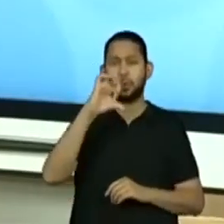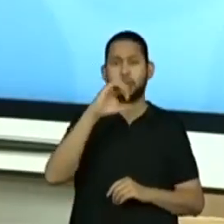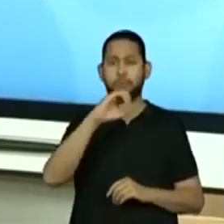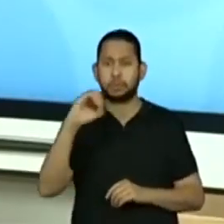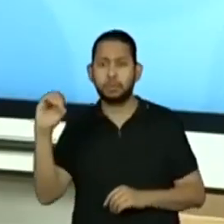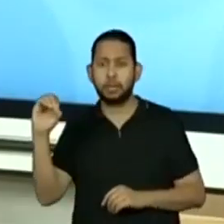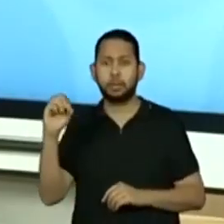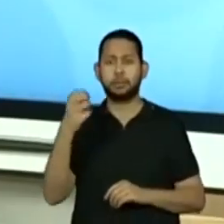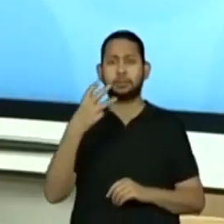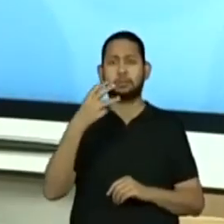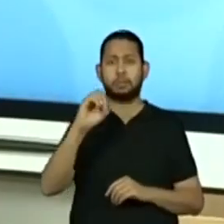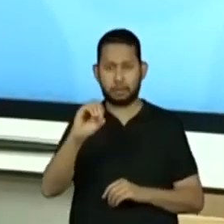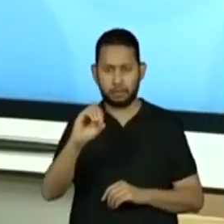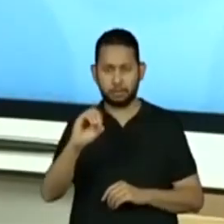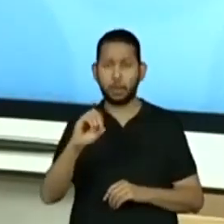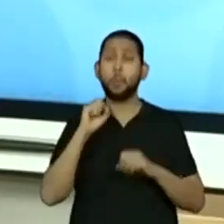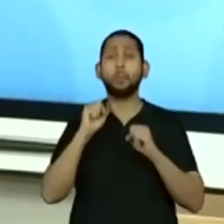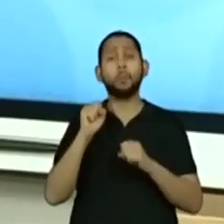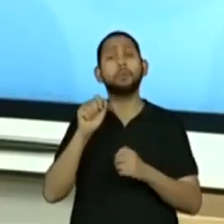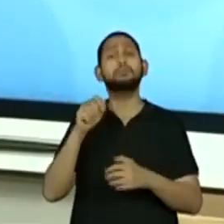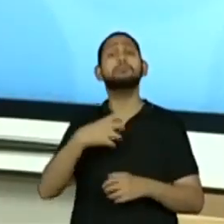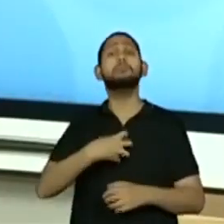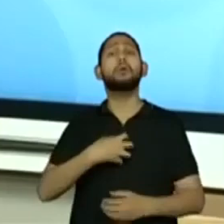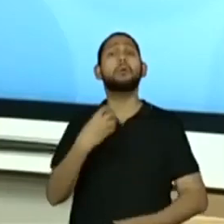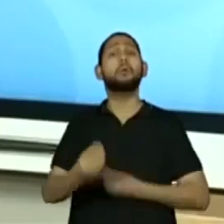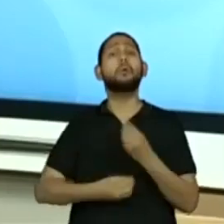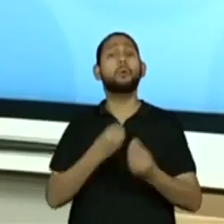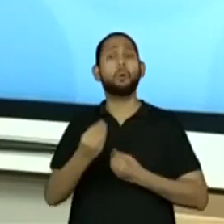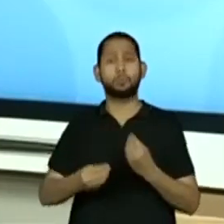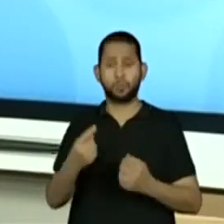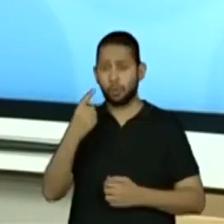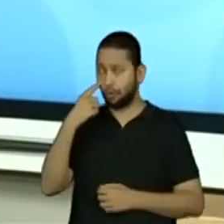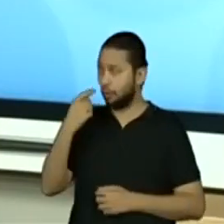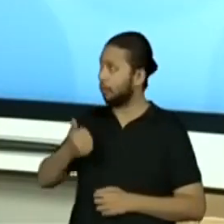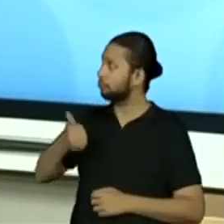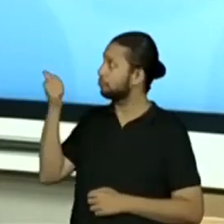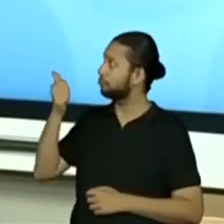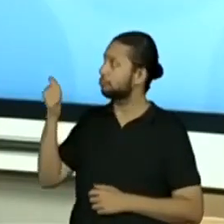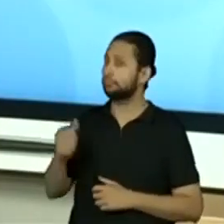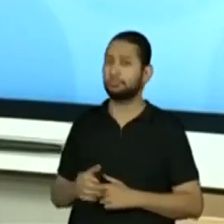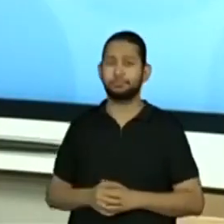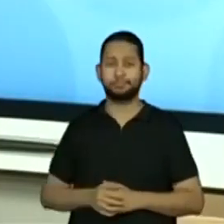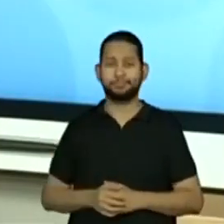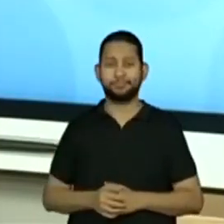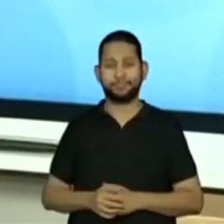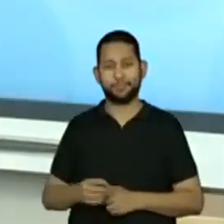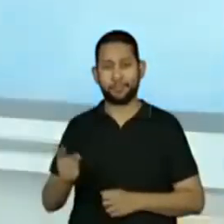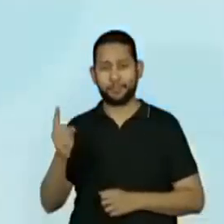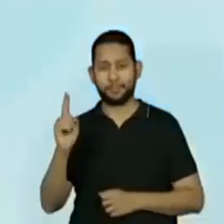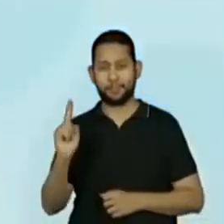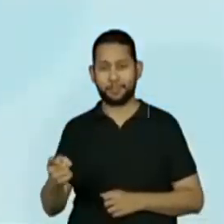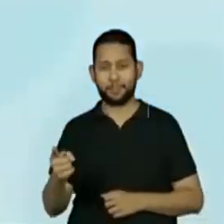1930, eu também posso escrevê-lo assim, olha, que ele é formado por 1000